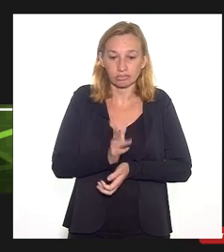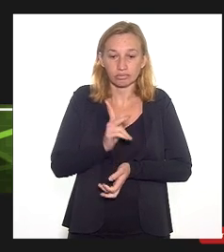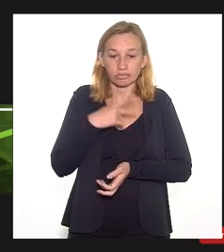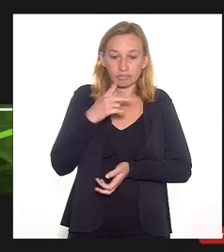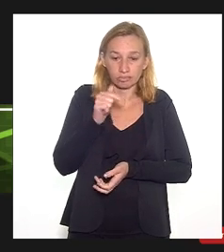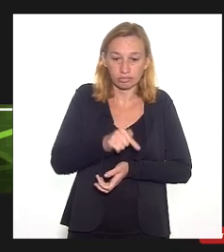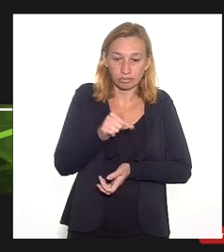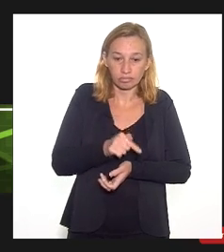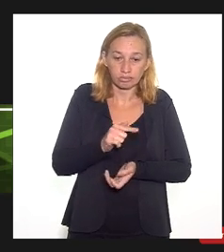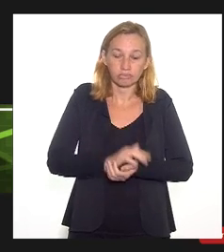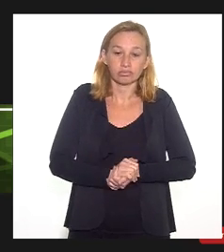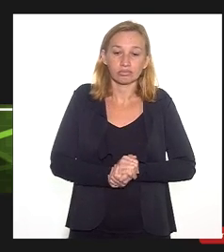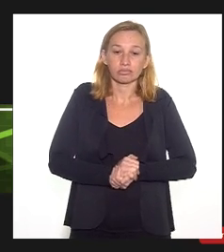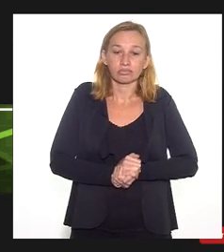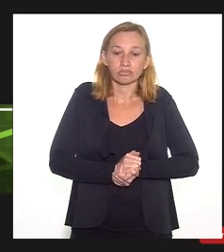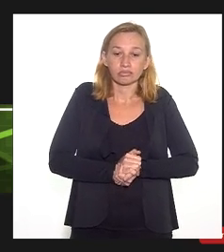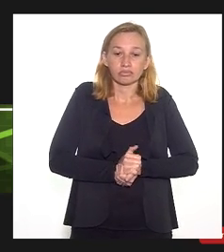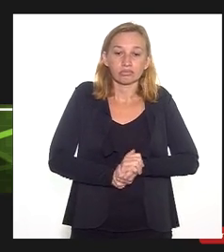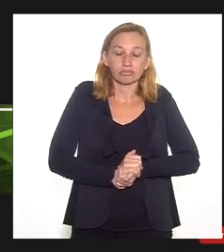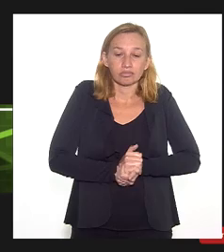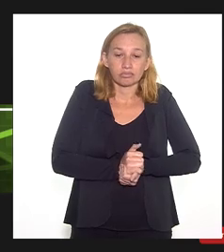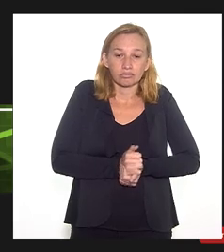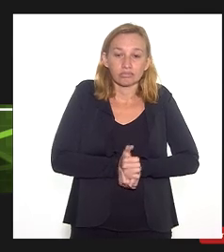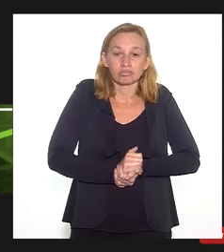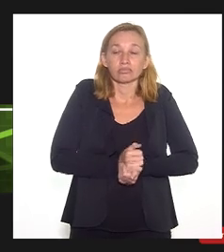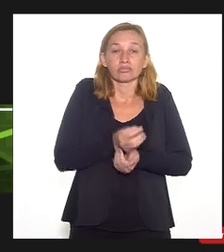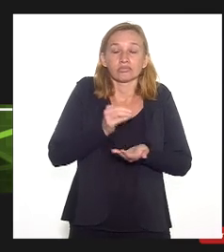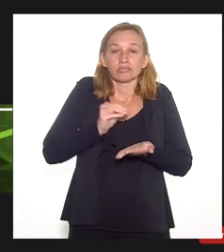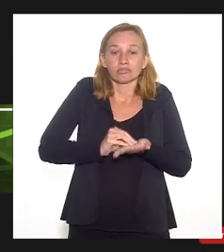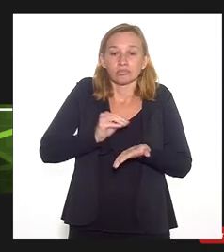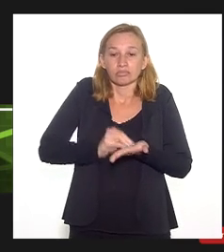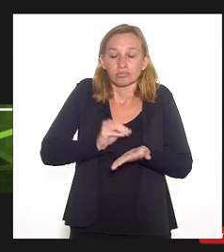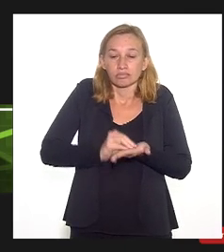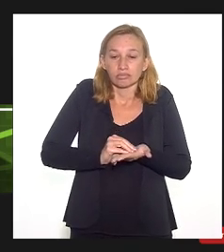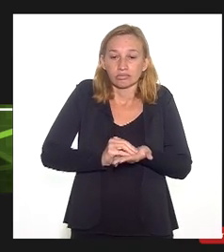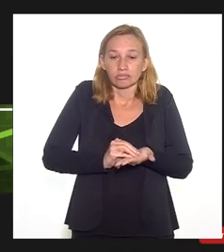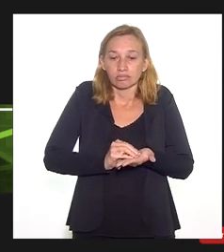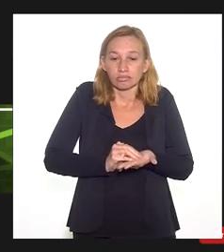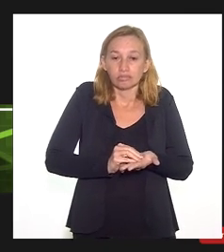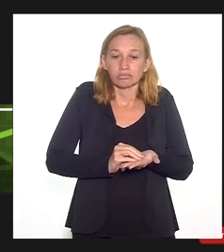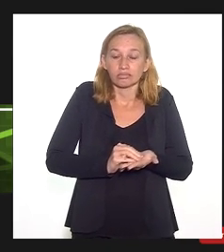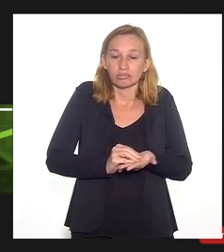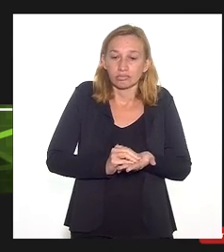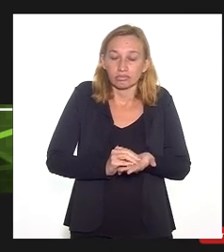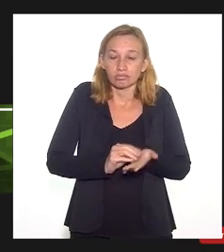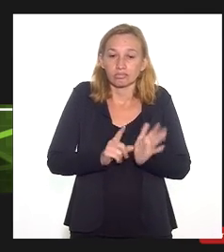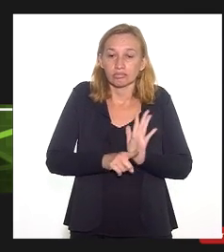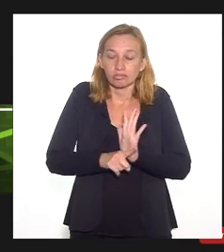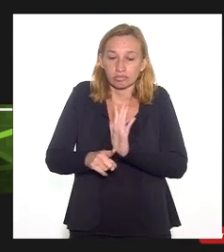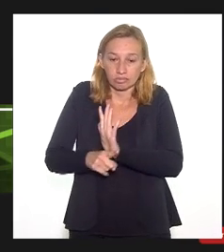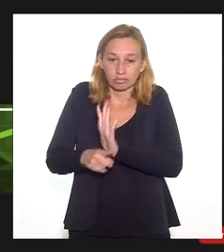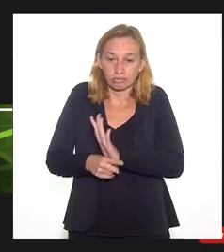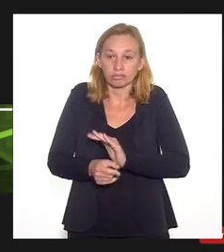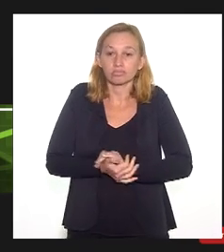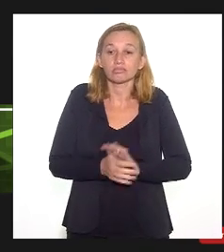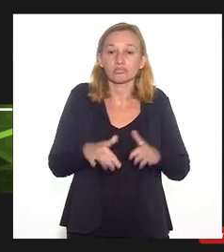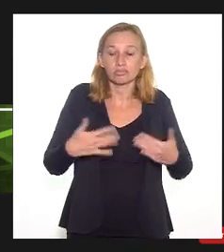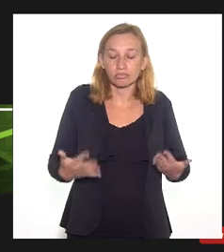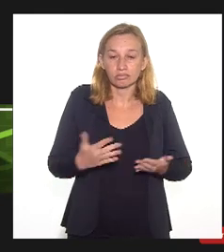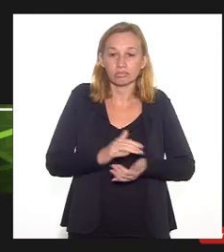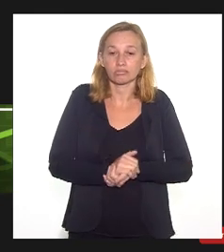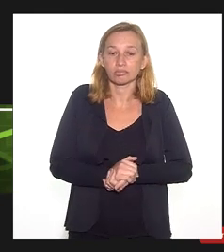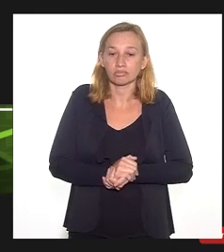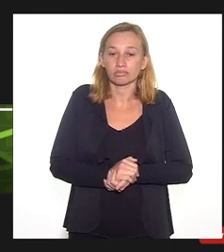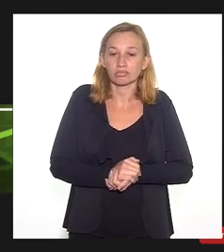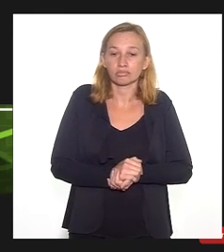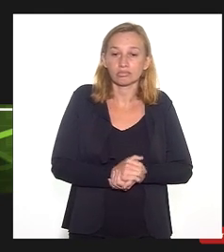aqui de falta de atualizações de auxílio então eu conto com os